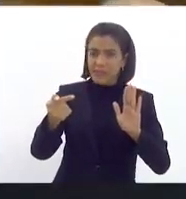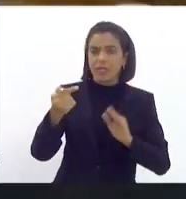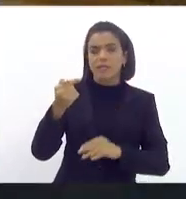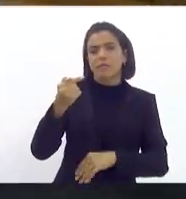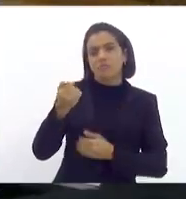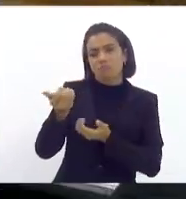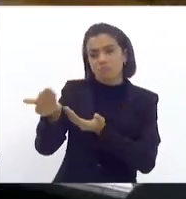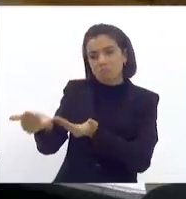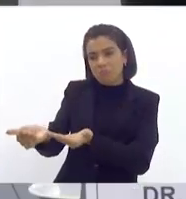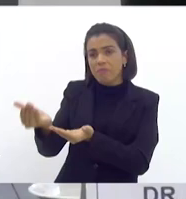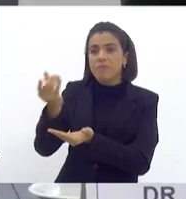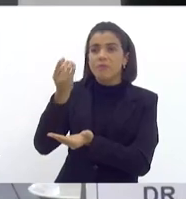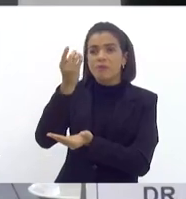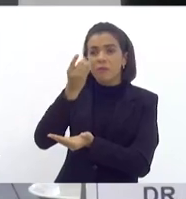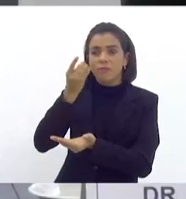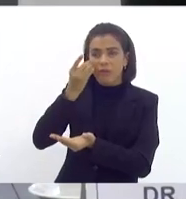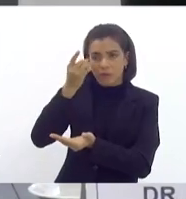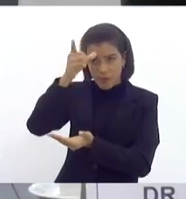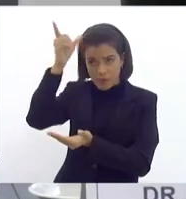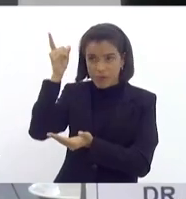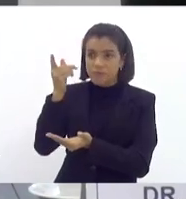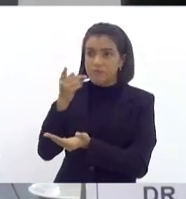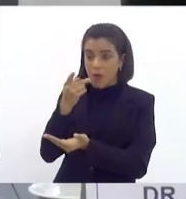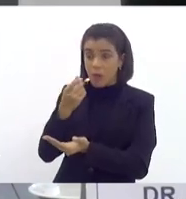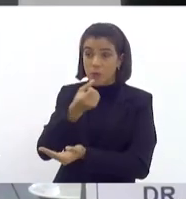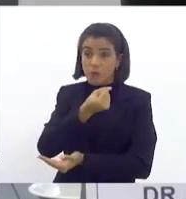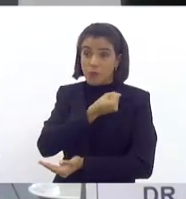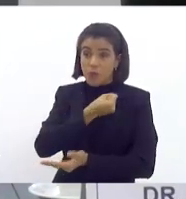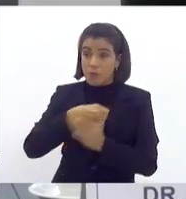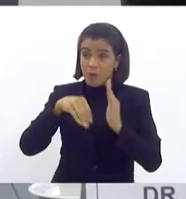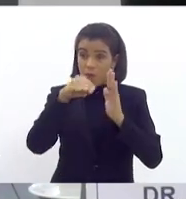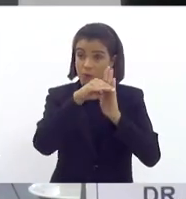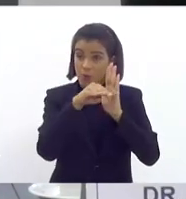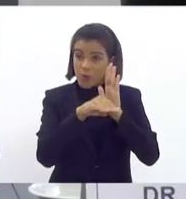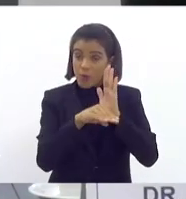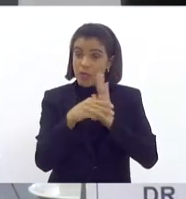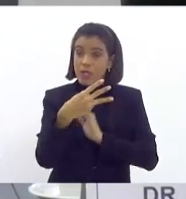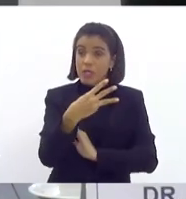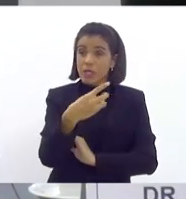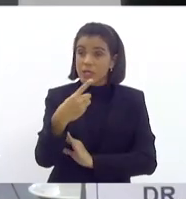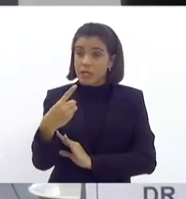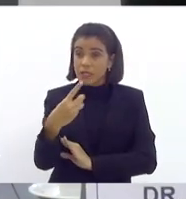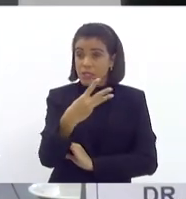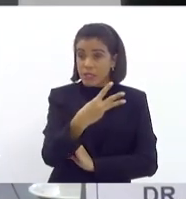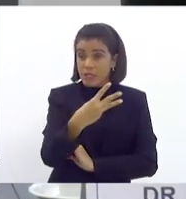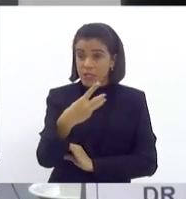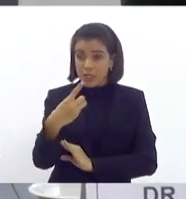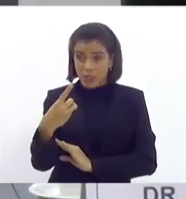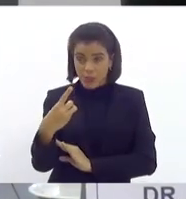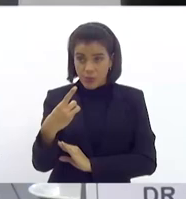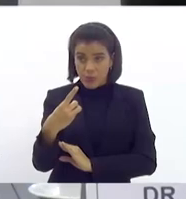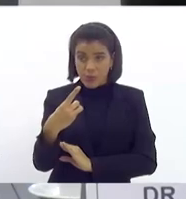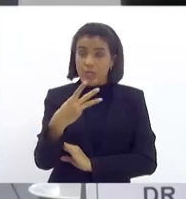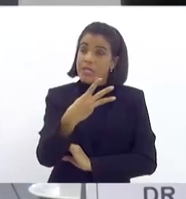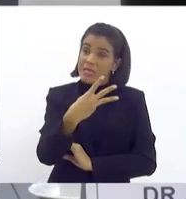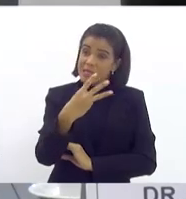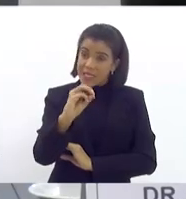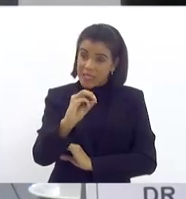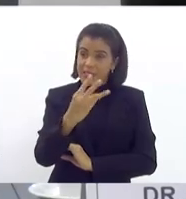Paulo. O projeto 30 e 31 é um pedido de retirada de pauta pelo...